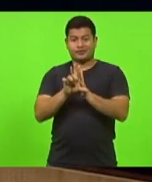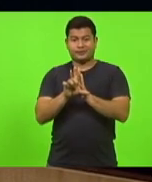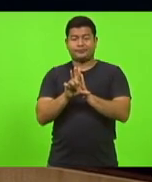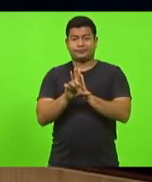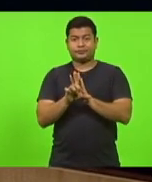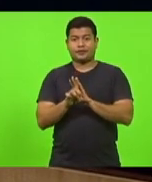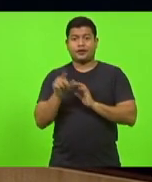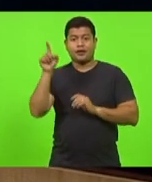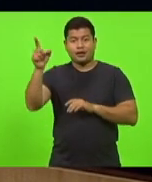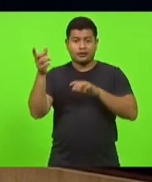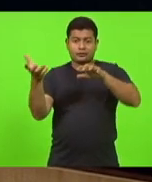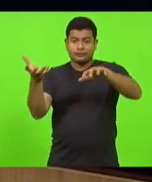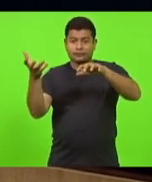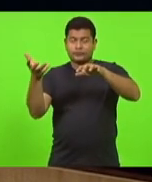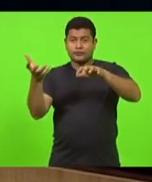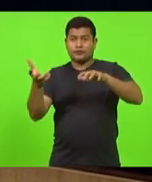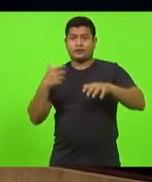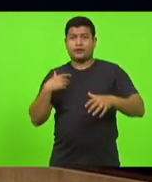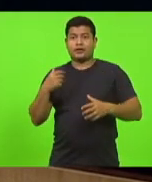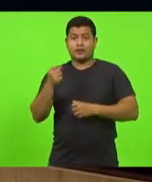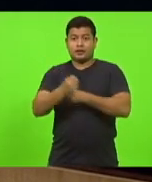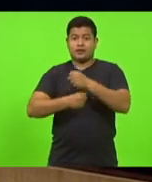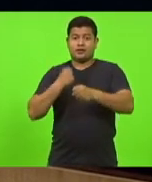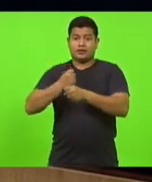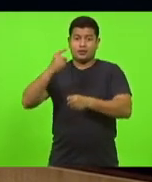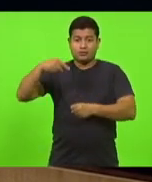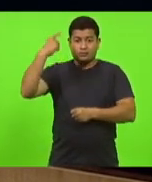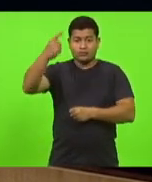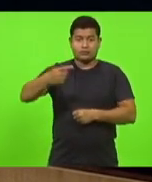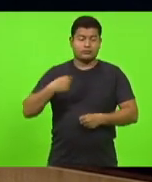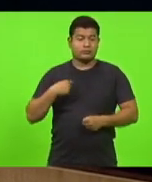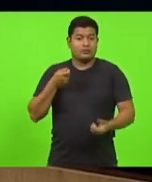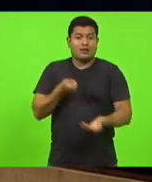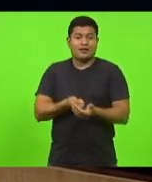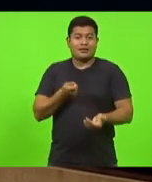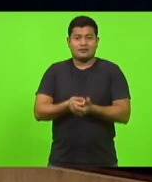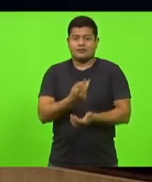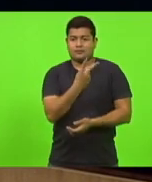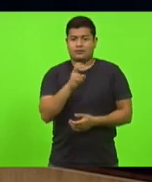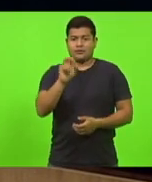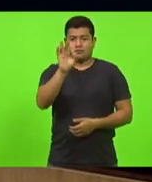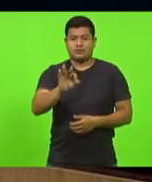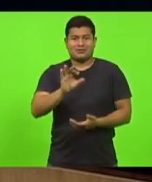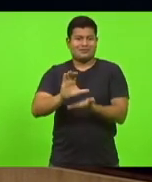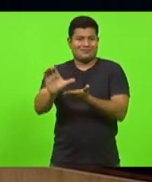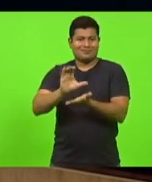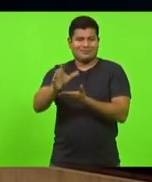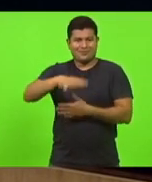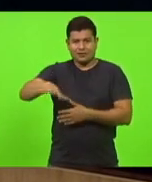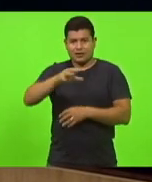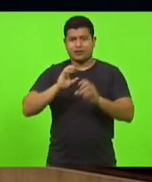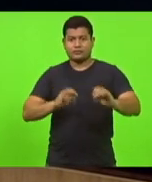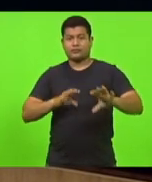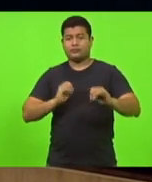Congresso Nacional para que esse ano não seja exigido os 25%. É uma coisa bem absurda isso.